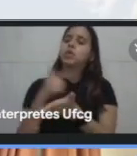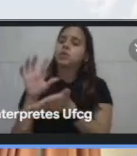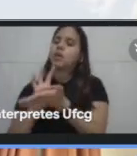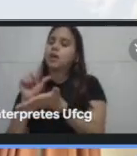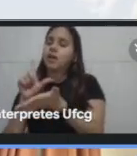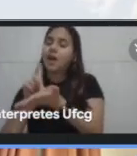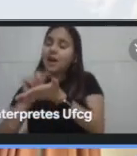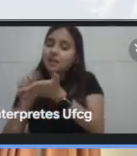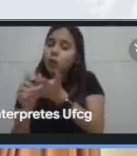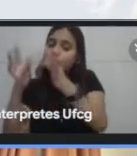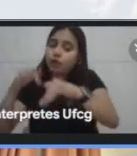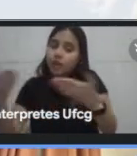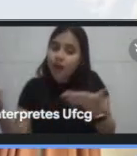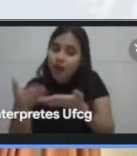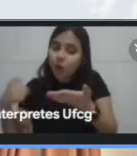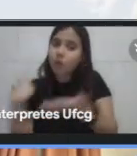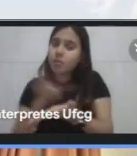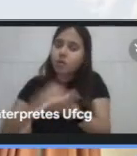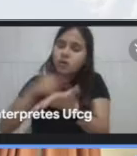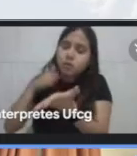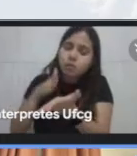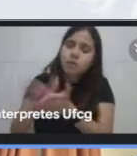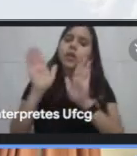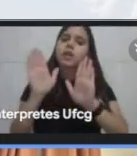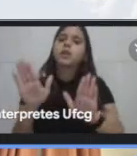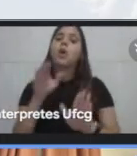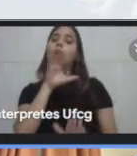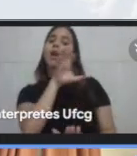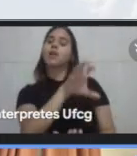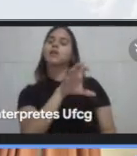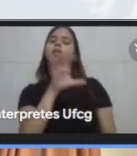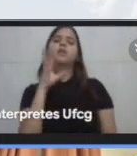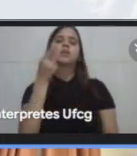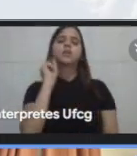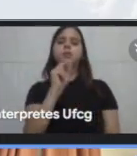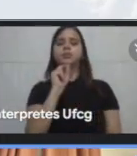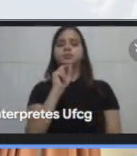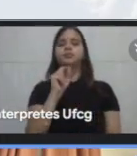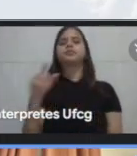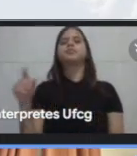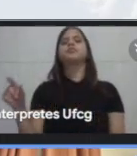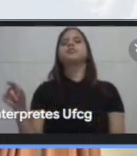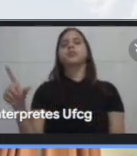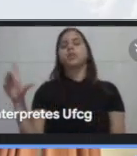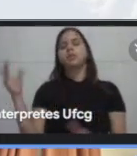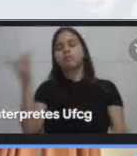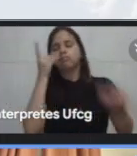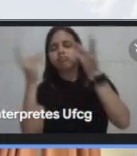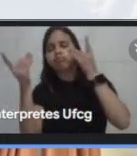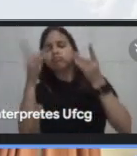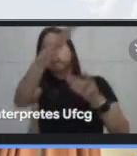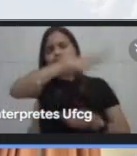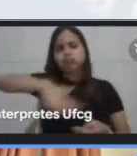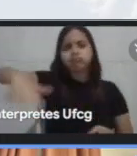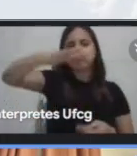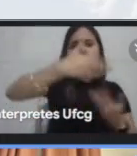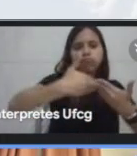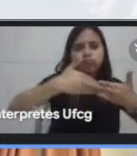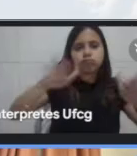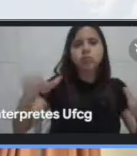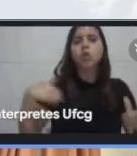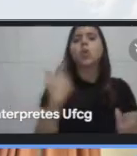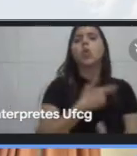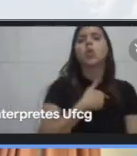submeter. E lá, como eu tinha falado para vocês, eles tinham uma base de dados muito ampla. Então, a gente conseguiu fazer várias variáveis